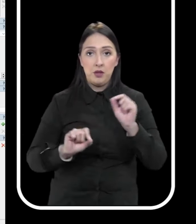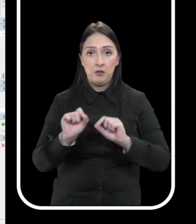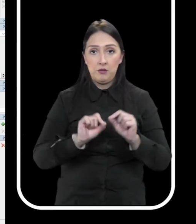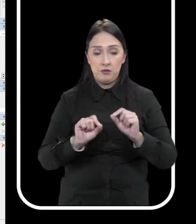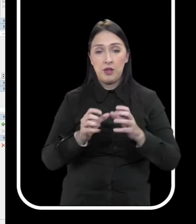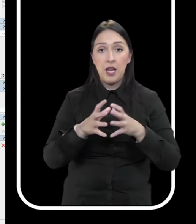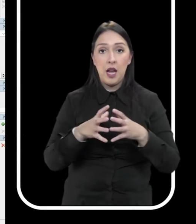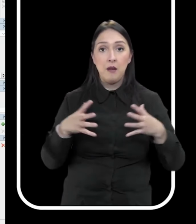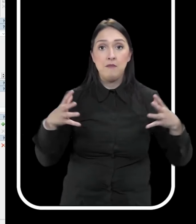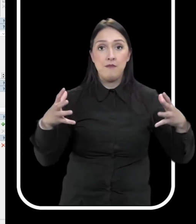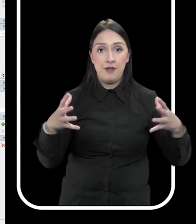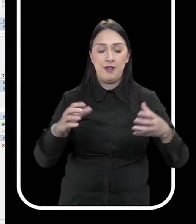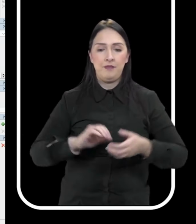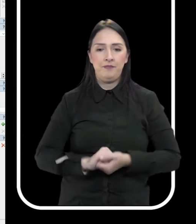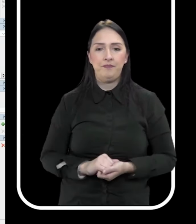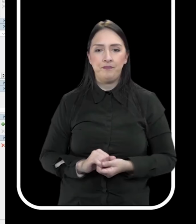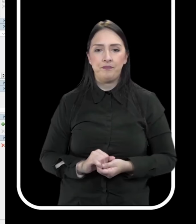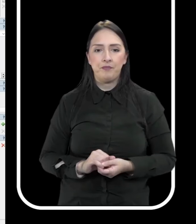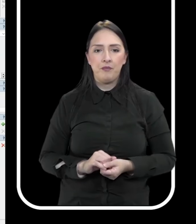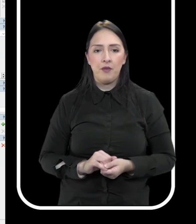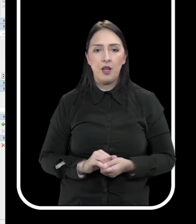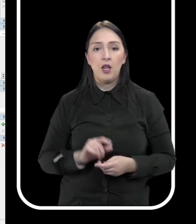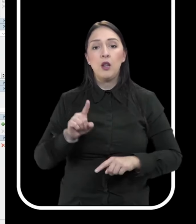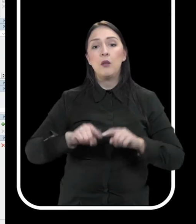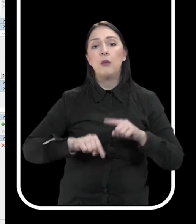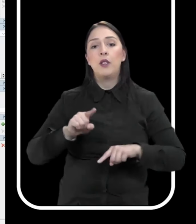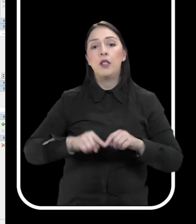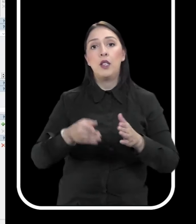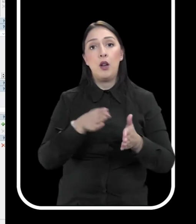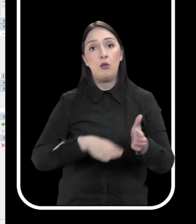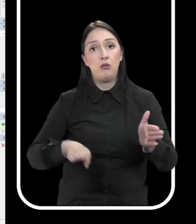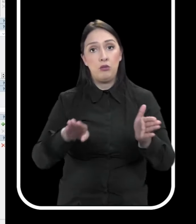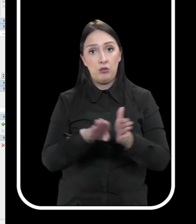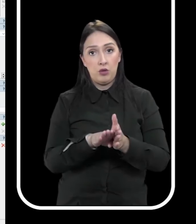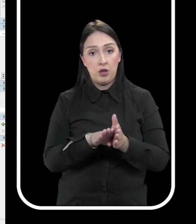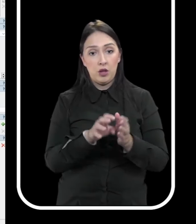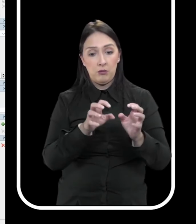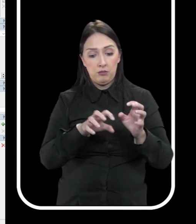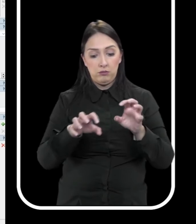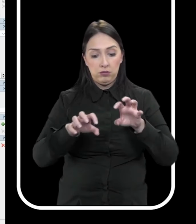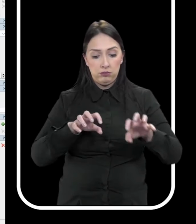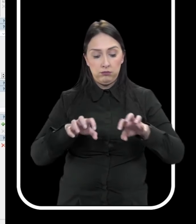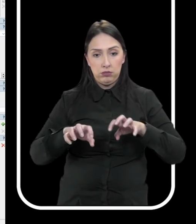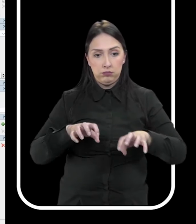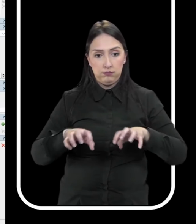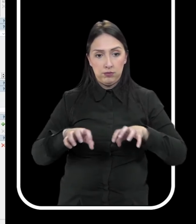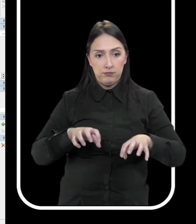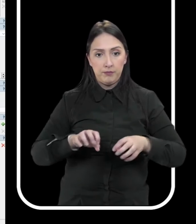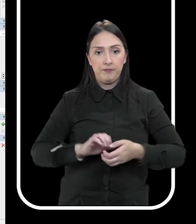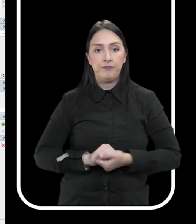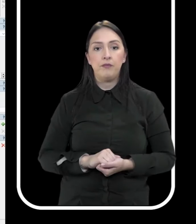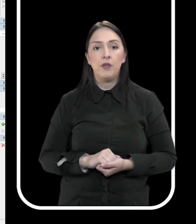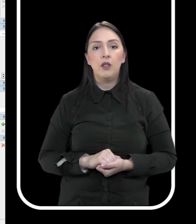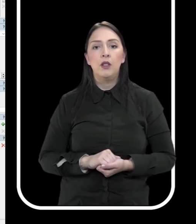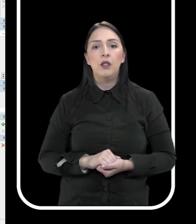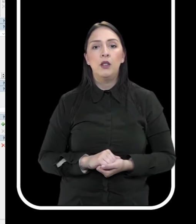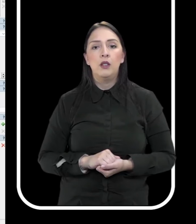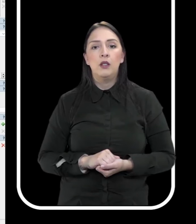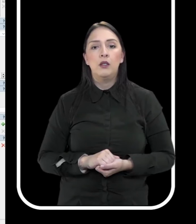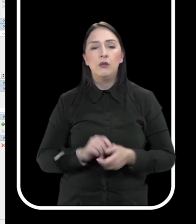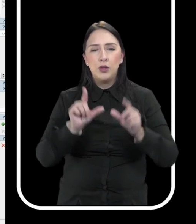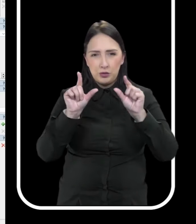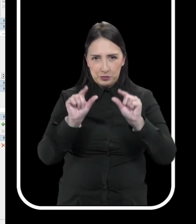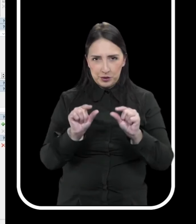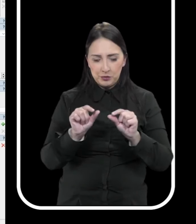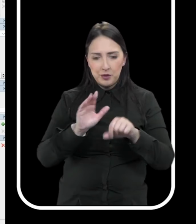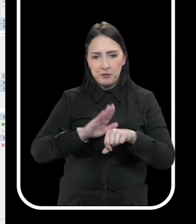permite você ampliar. Então, o material de sucata chega em forma de pelotas, e aí,